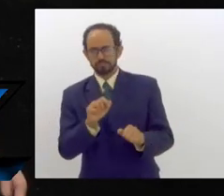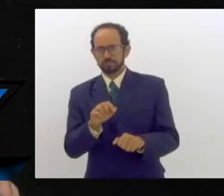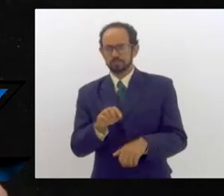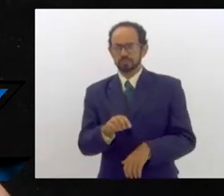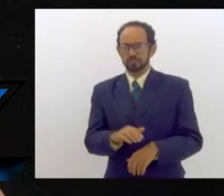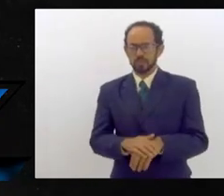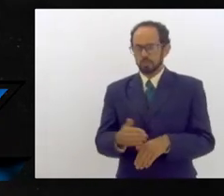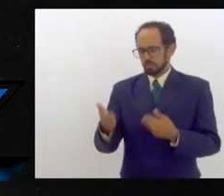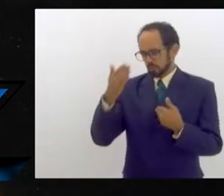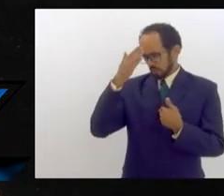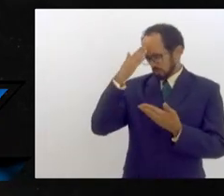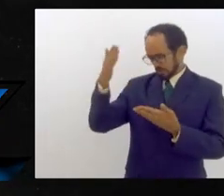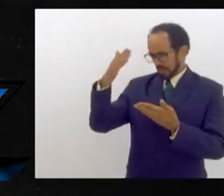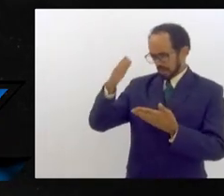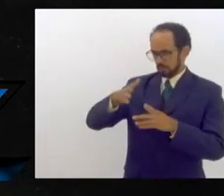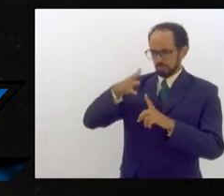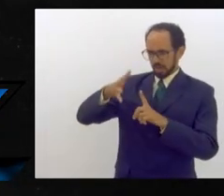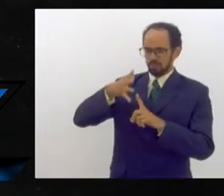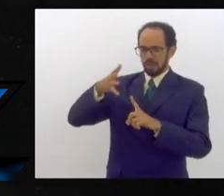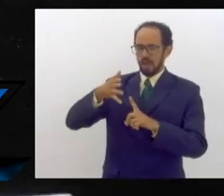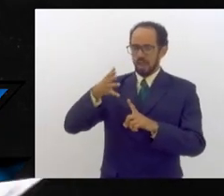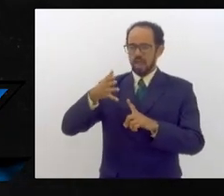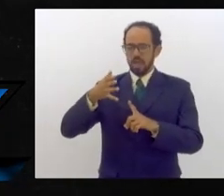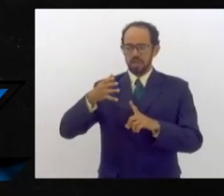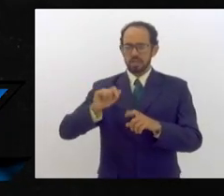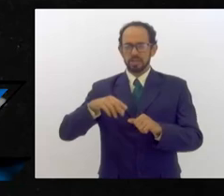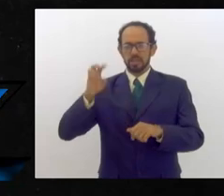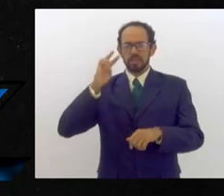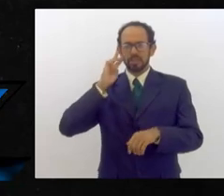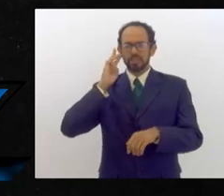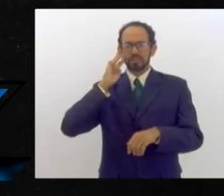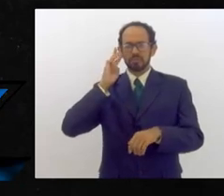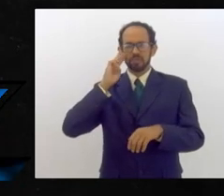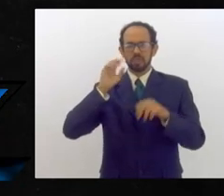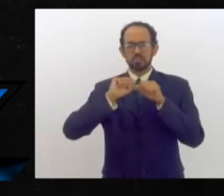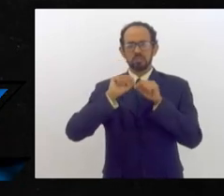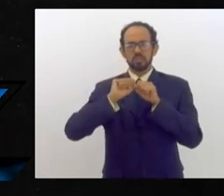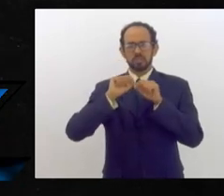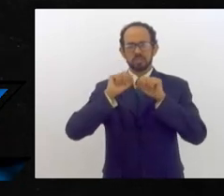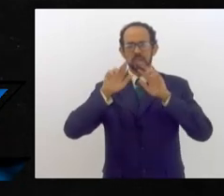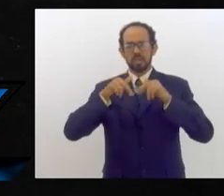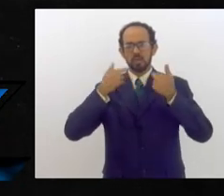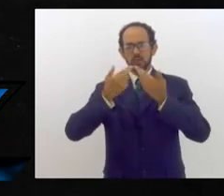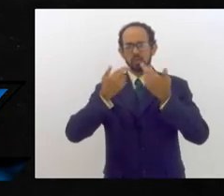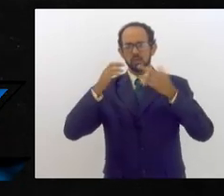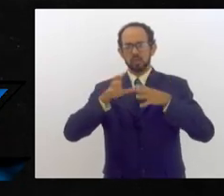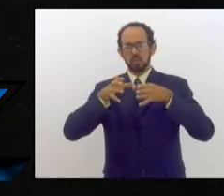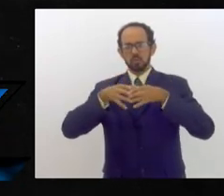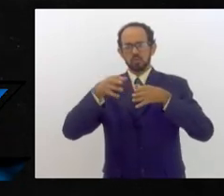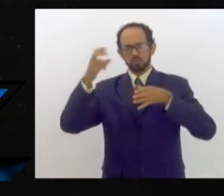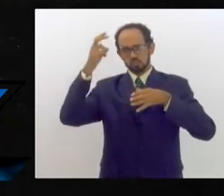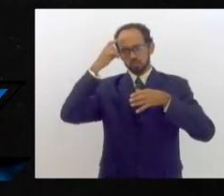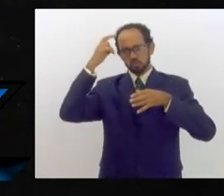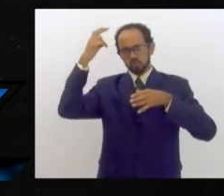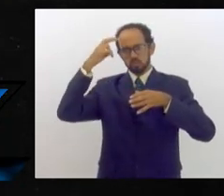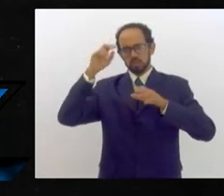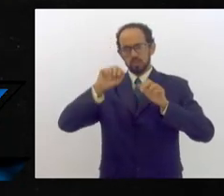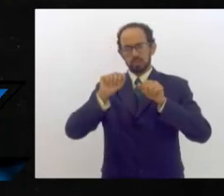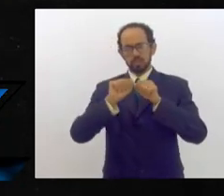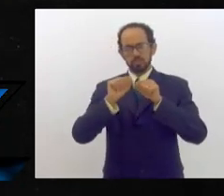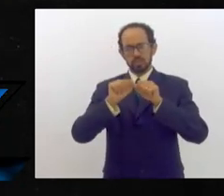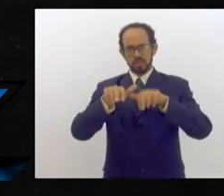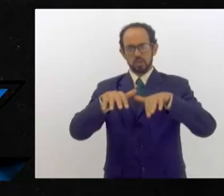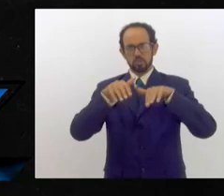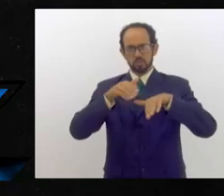obrigado pela fala vamos na próxima terça-feira fazer reunião da comissão de Cultura deliberar para ter audiência pública